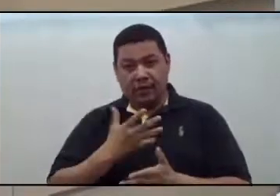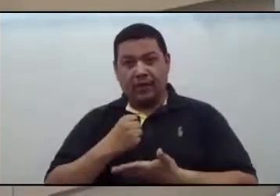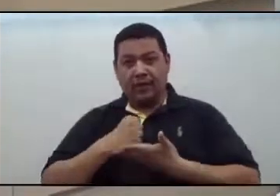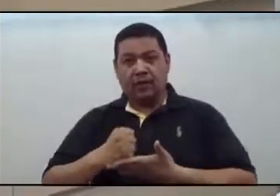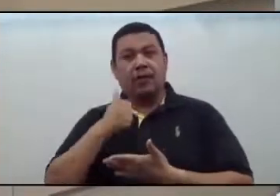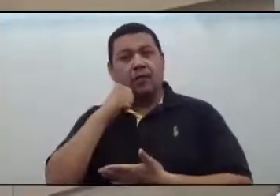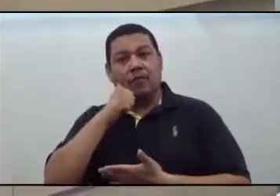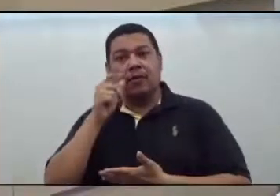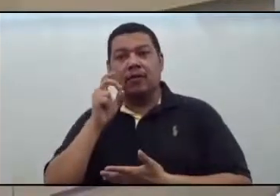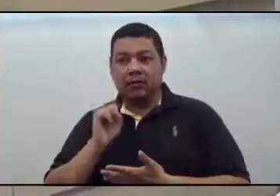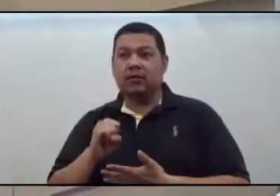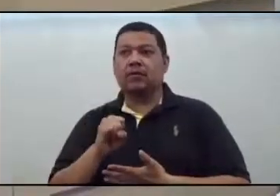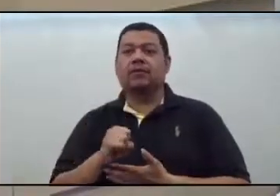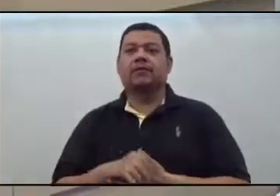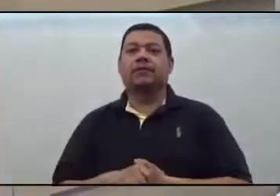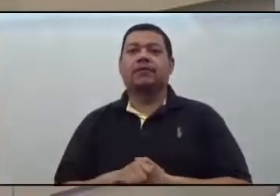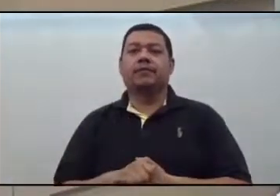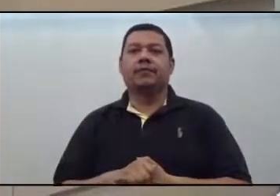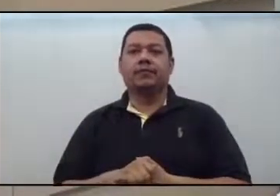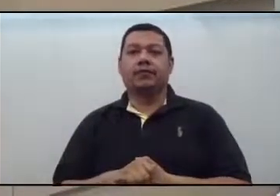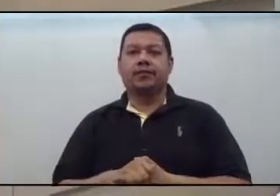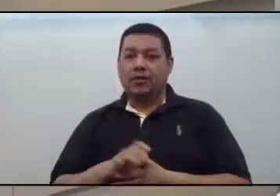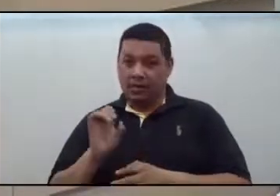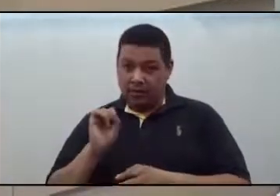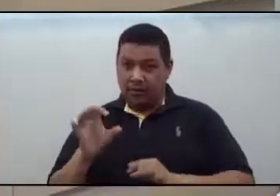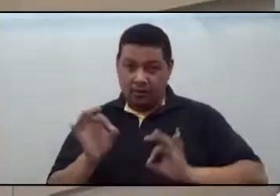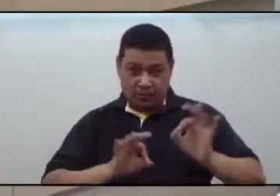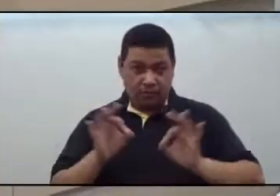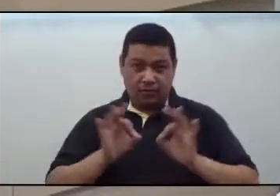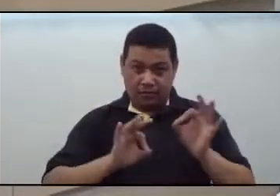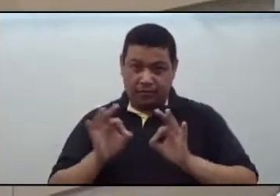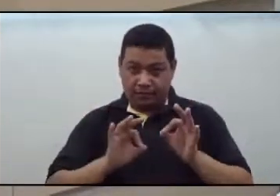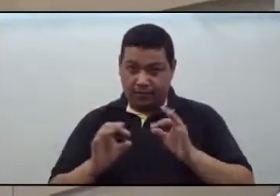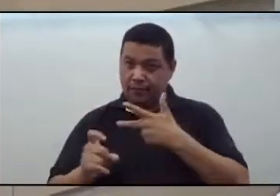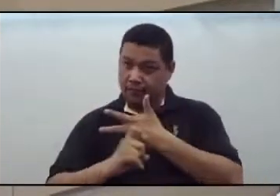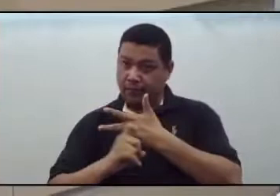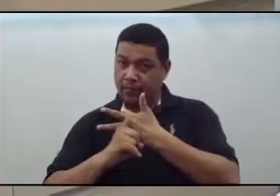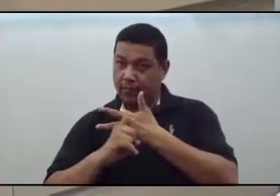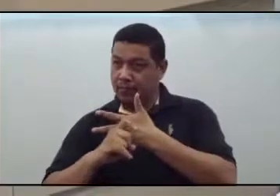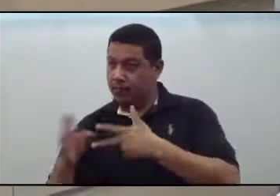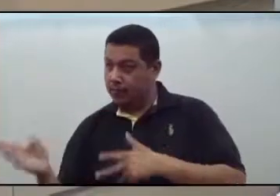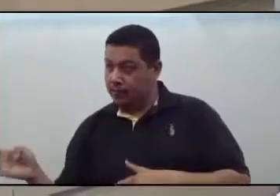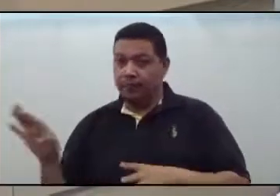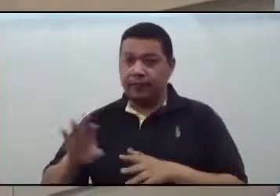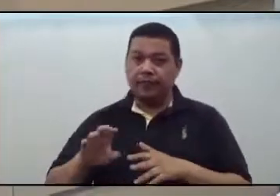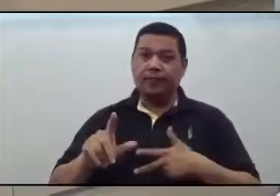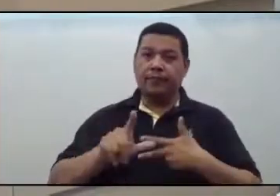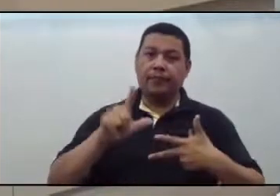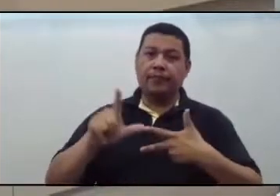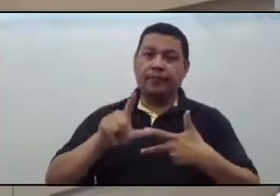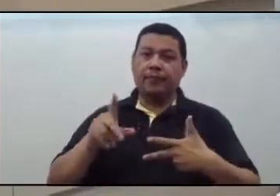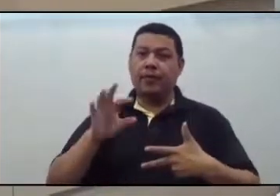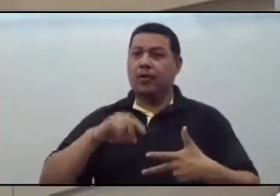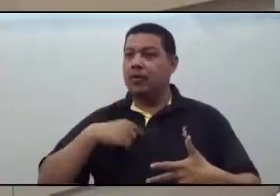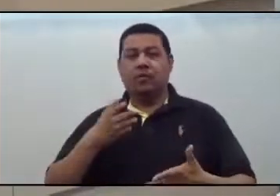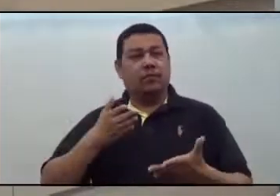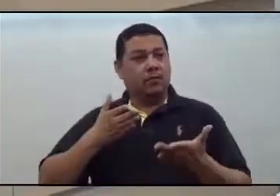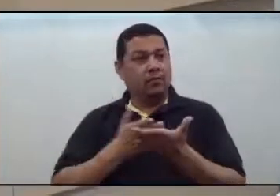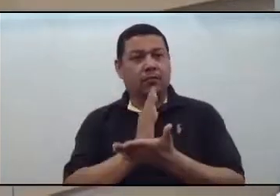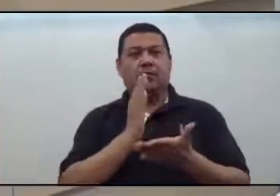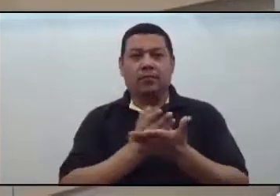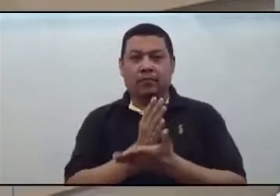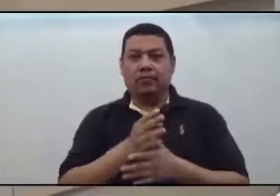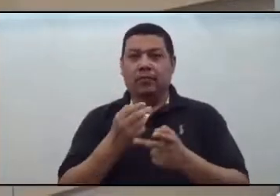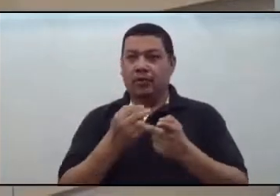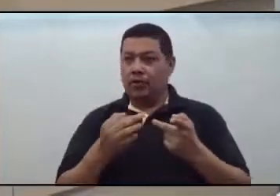esse projeto também viesse da parte dele, do executivo para o legislativo, nós aprovaríamos da mesma maneira que vamos